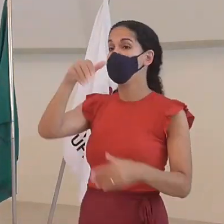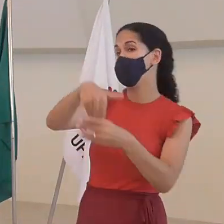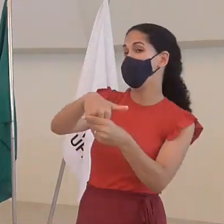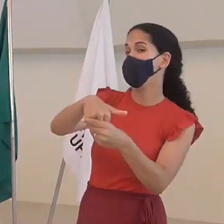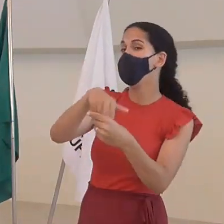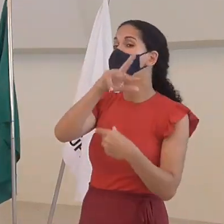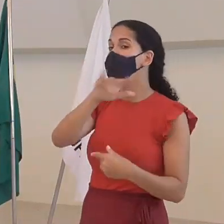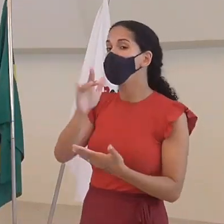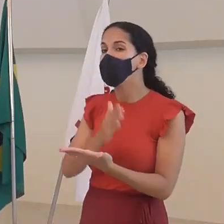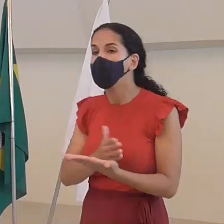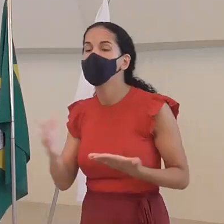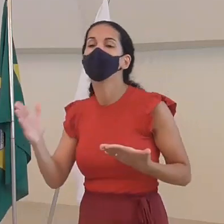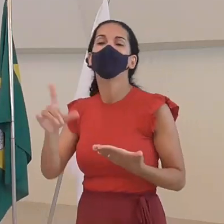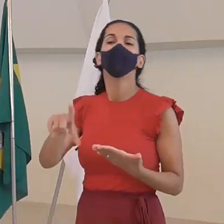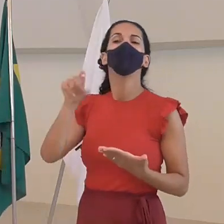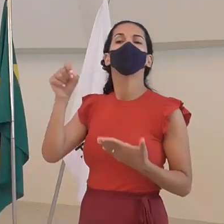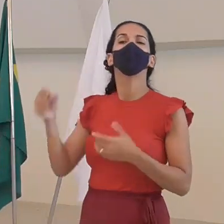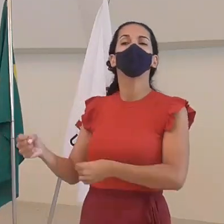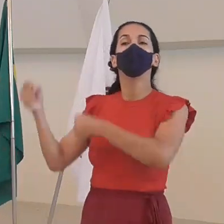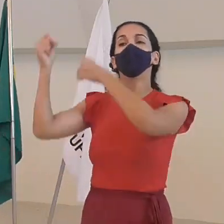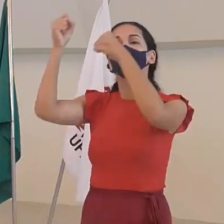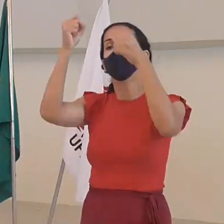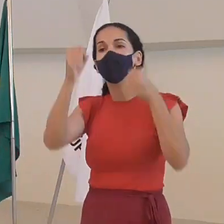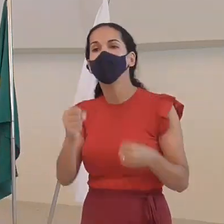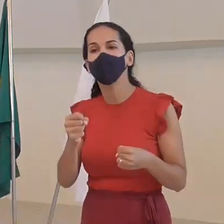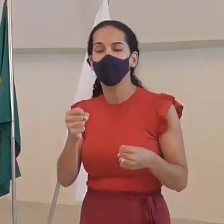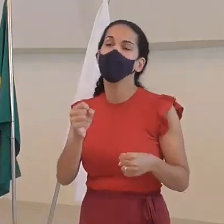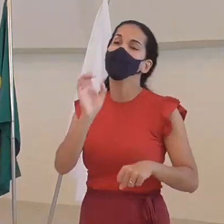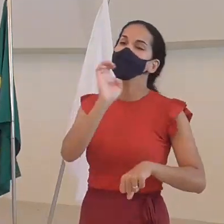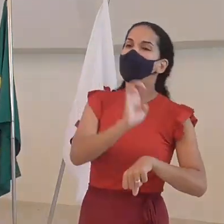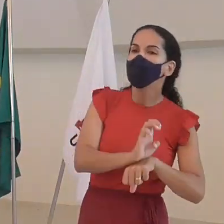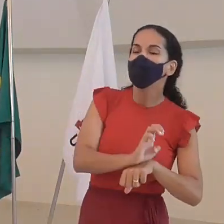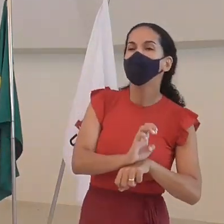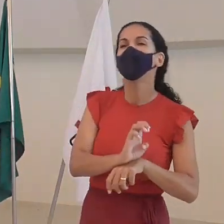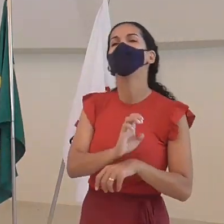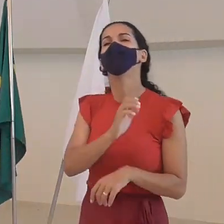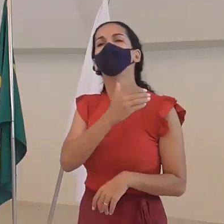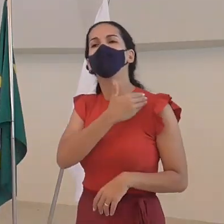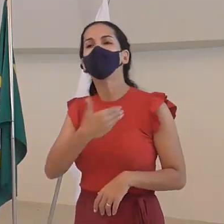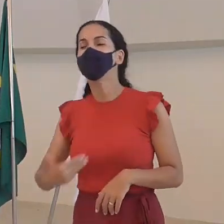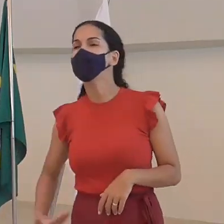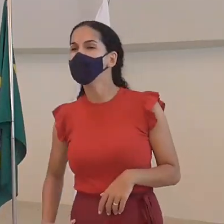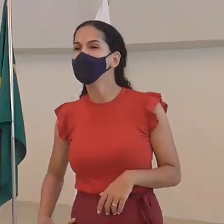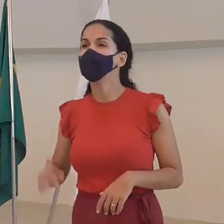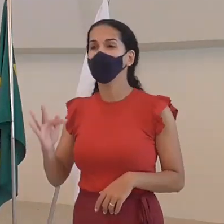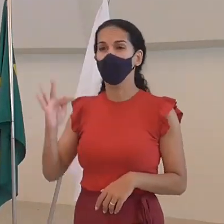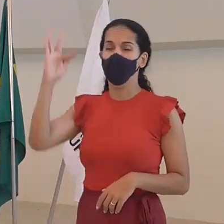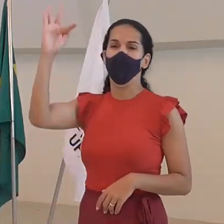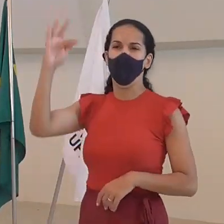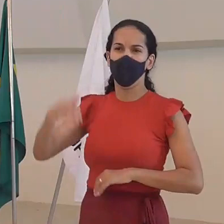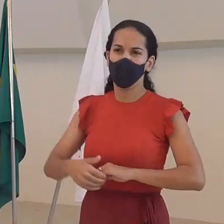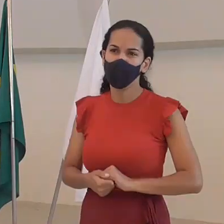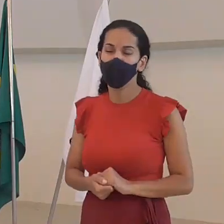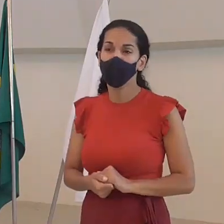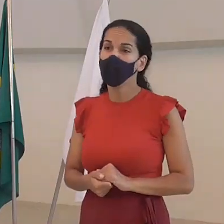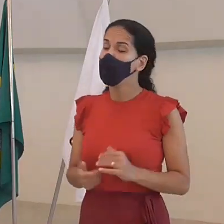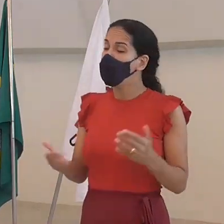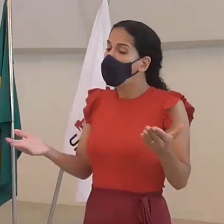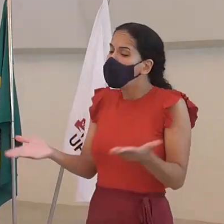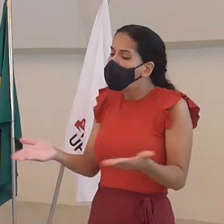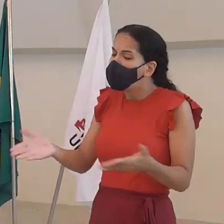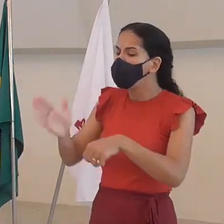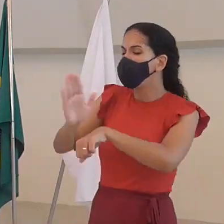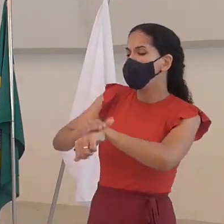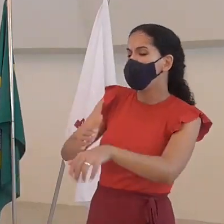dos legislativos e executivos estaduais e federais. Neste momento, deveríamos ter